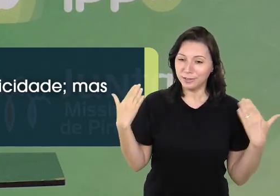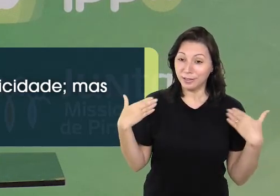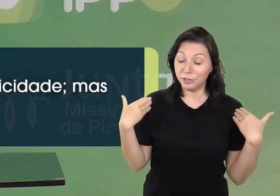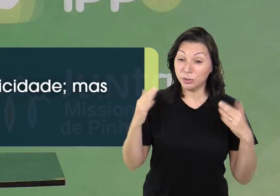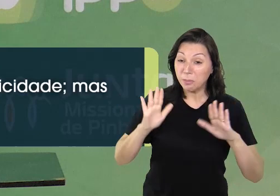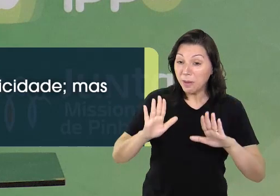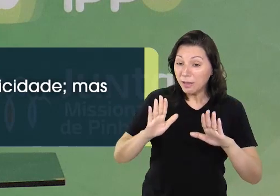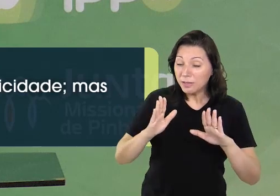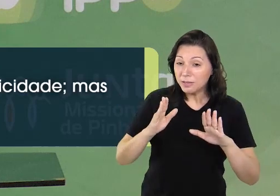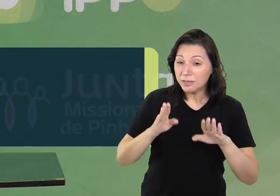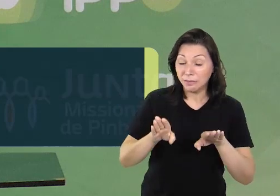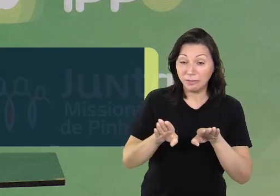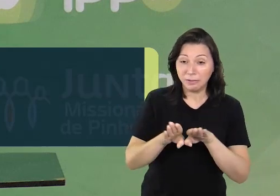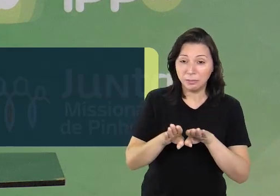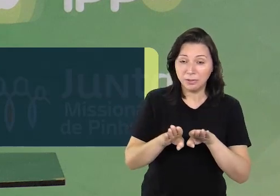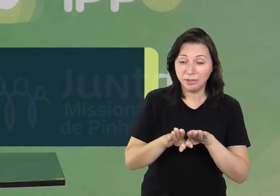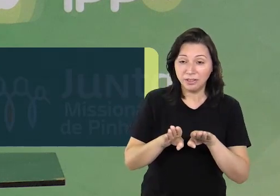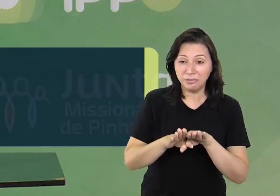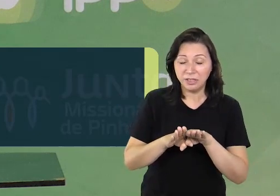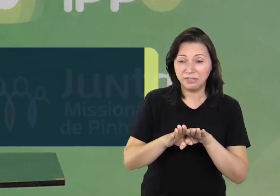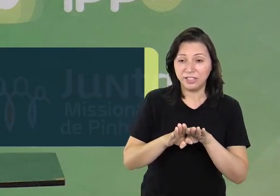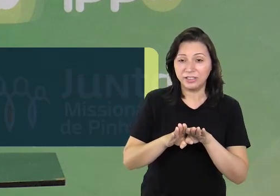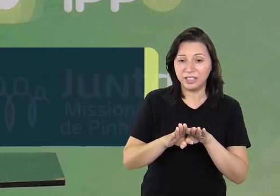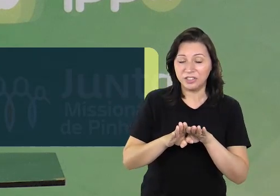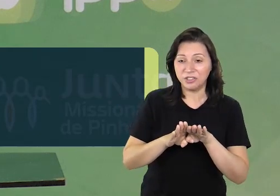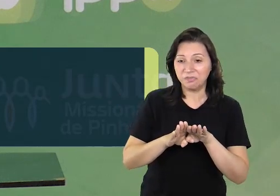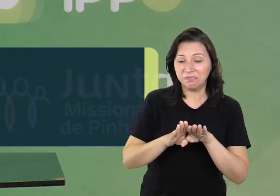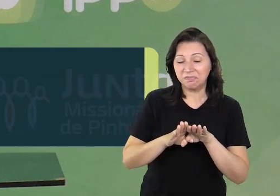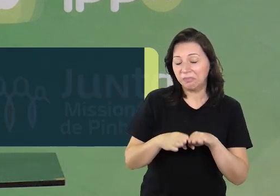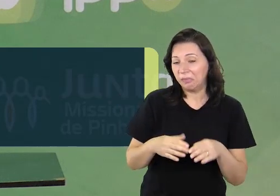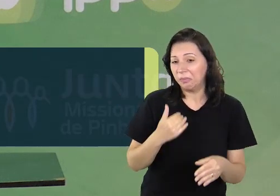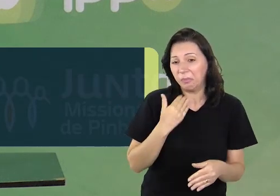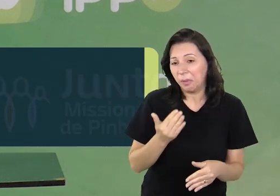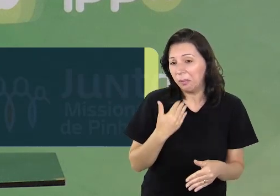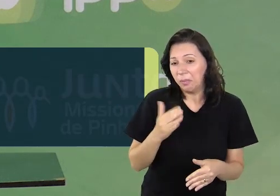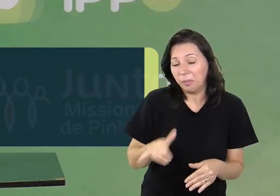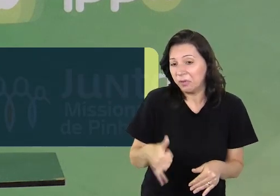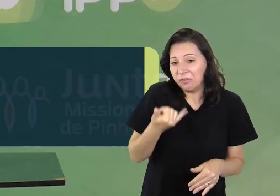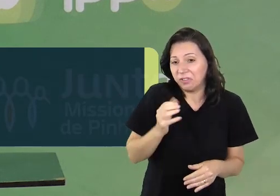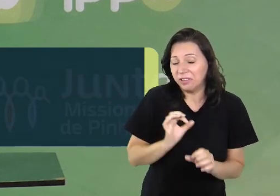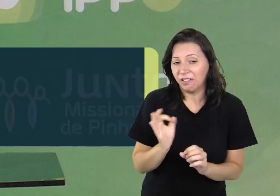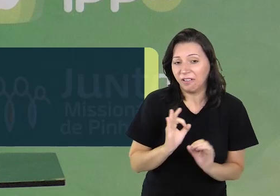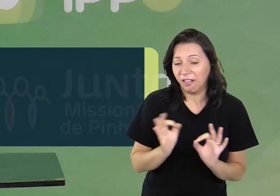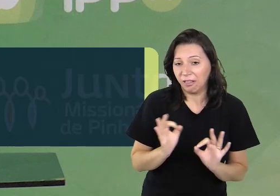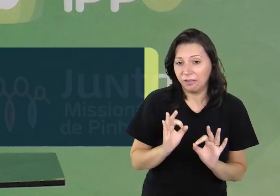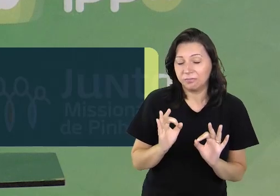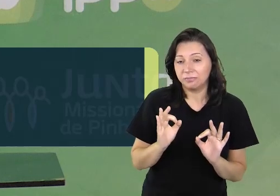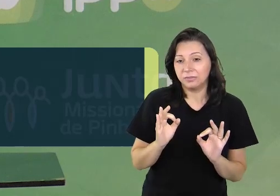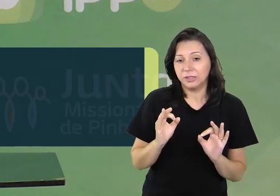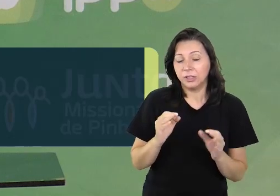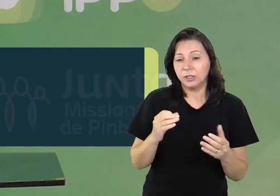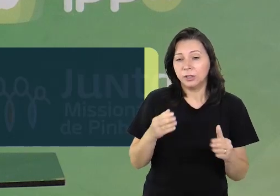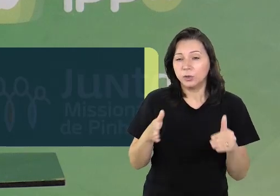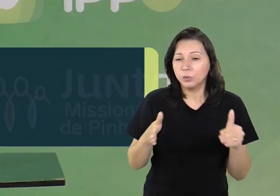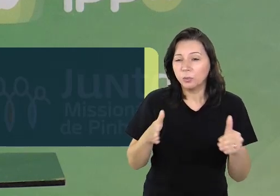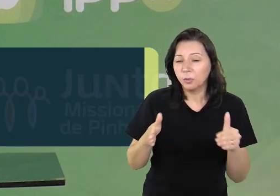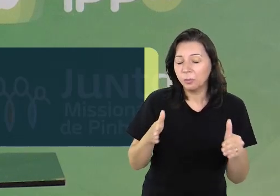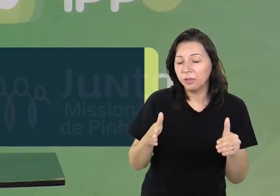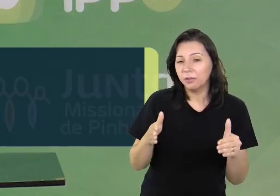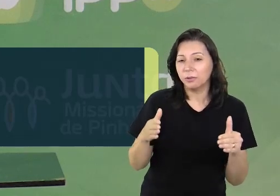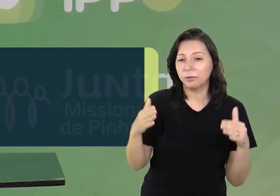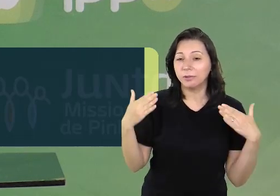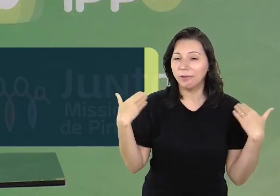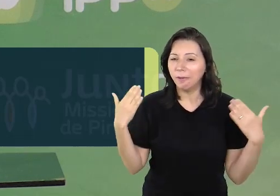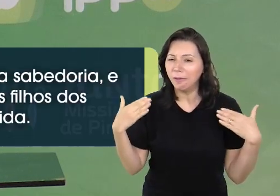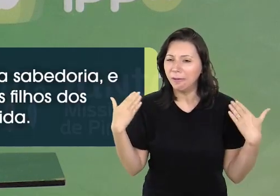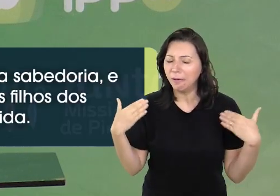isso era vaidade do Riso disse é loucura e da Alegria